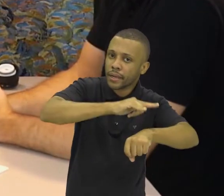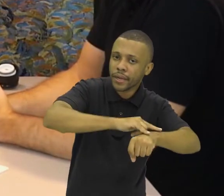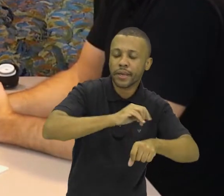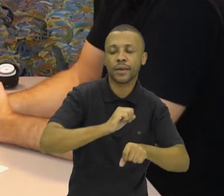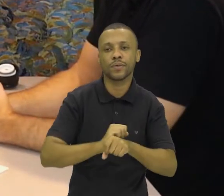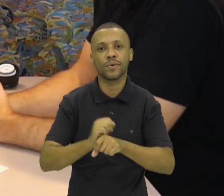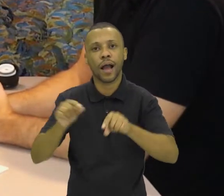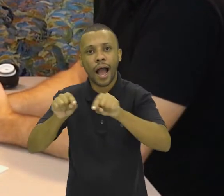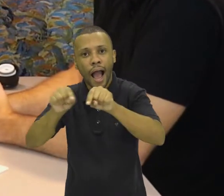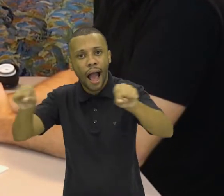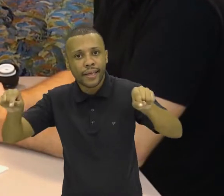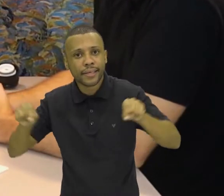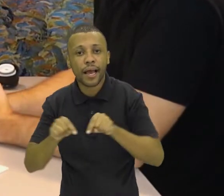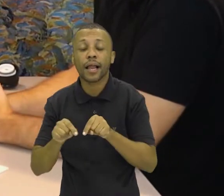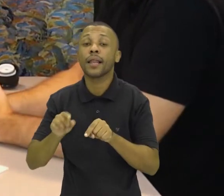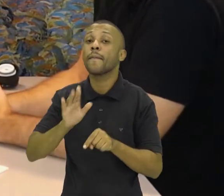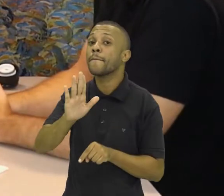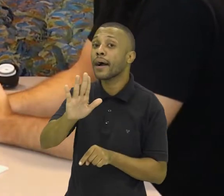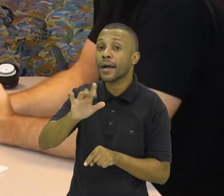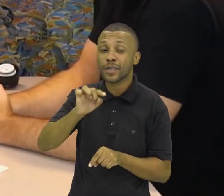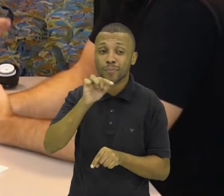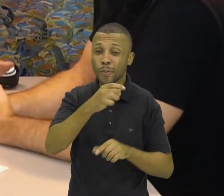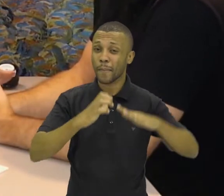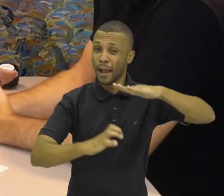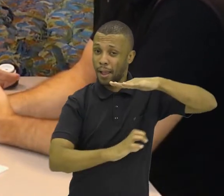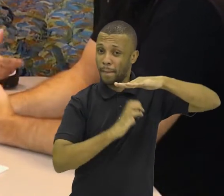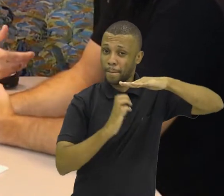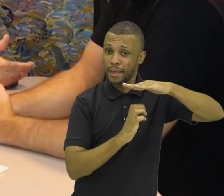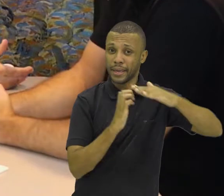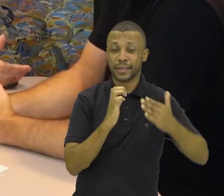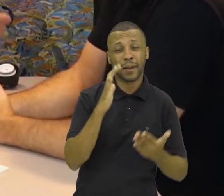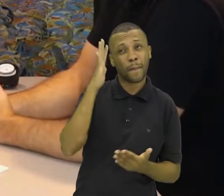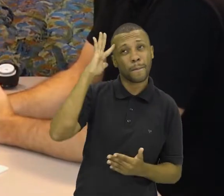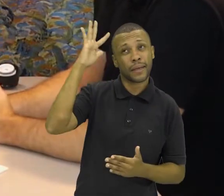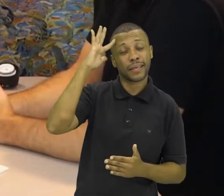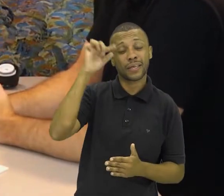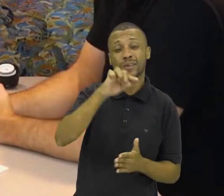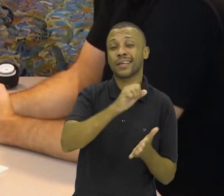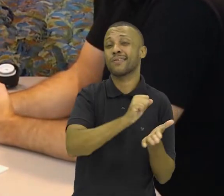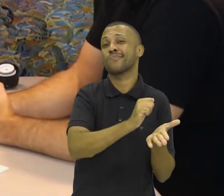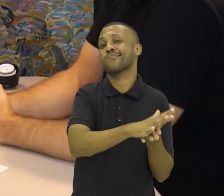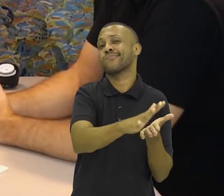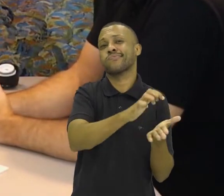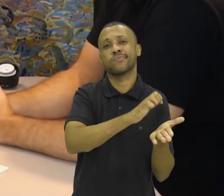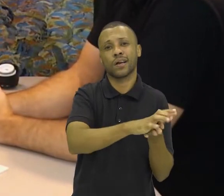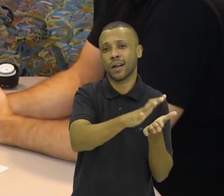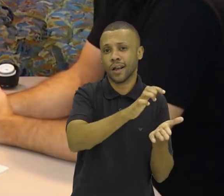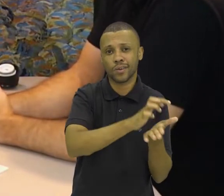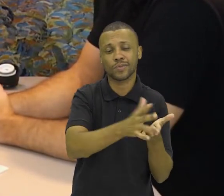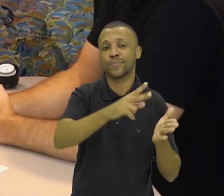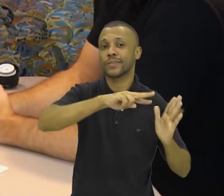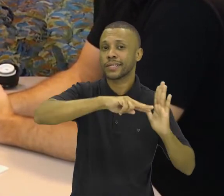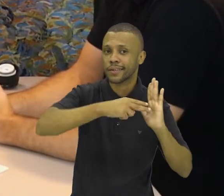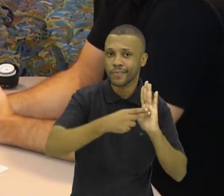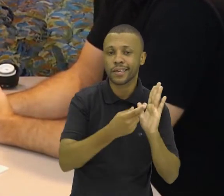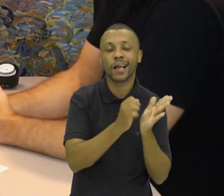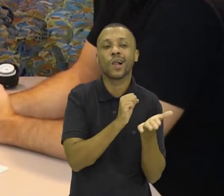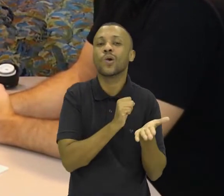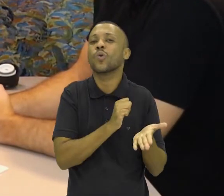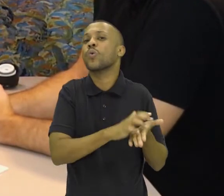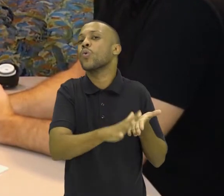uma empresa, isso é custo. Sim. Então, E eles contratar vão ver o o Bruno retorno. Dutra para trabalhar, seja onde for, significa